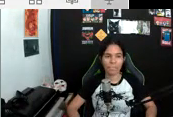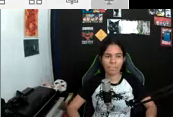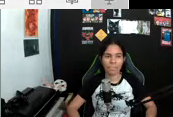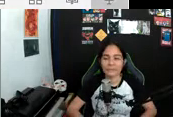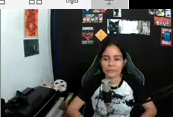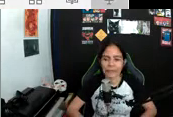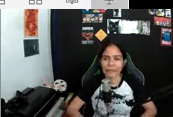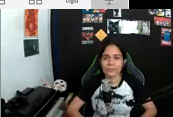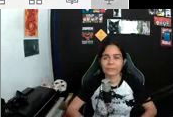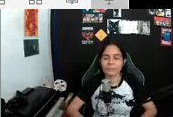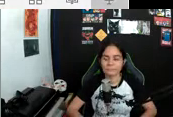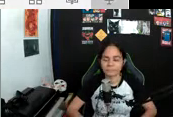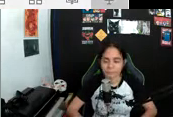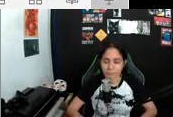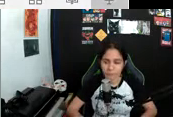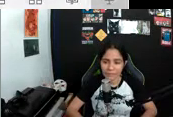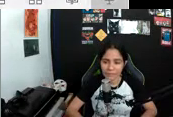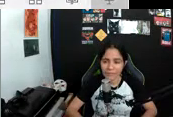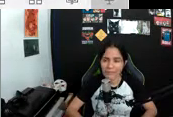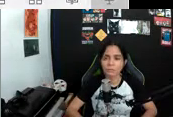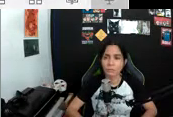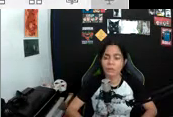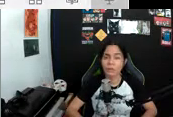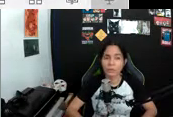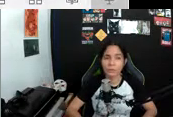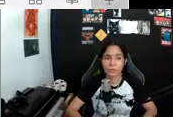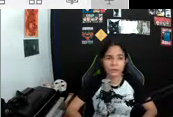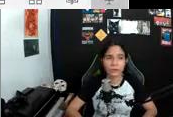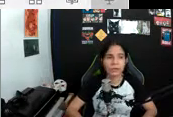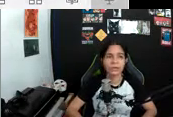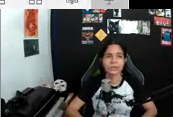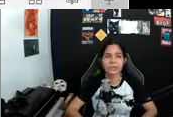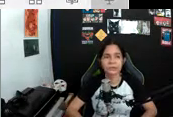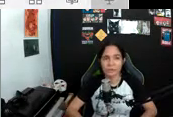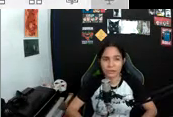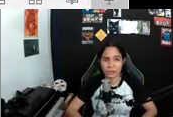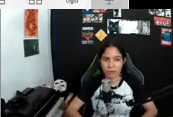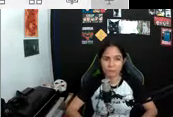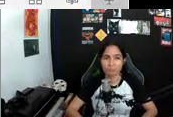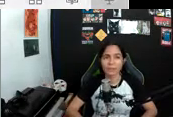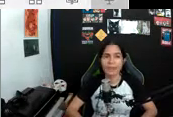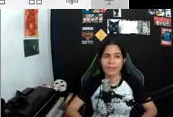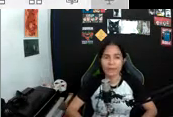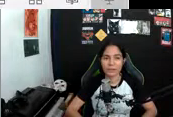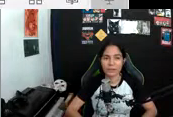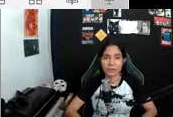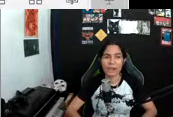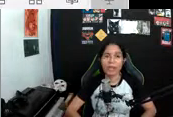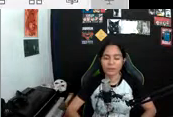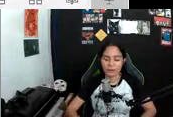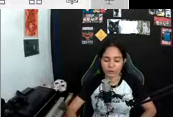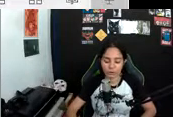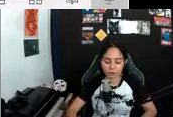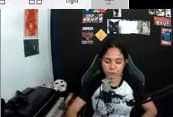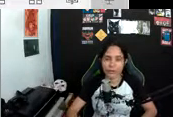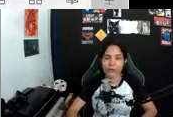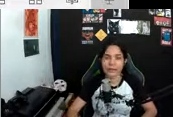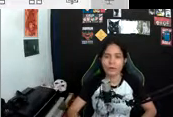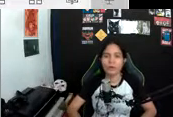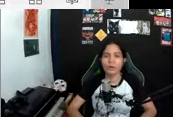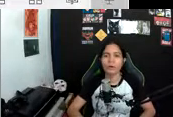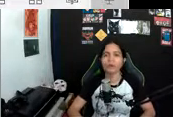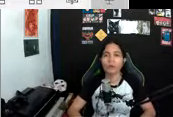Então, uma definição ética trazida por Glock e Goldin, eles dizem o seguinte: a ética é o